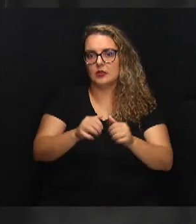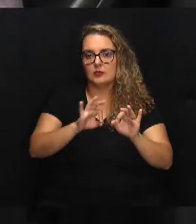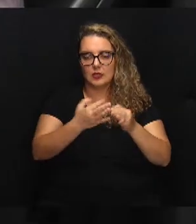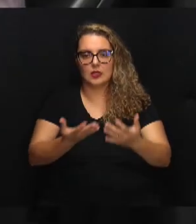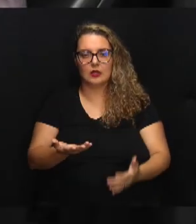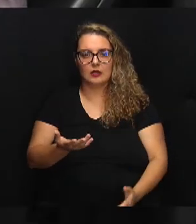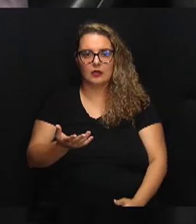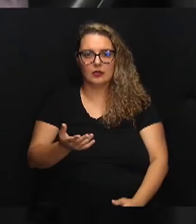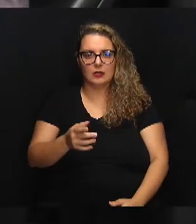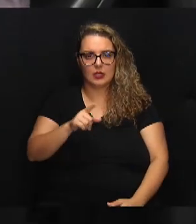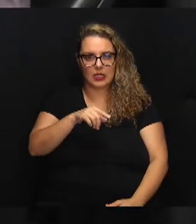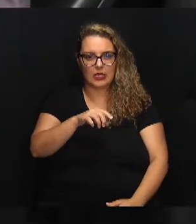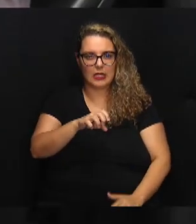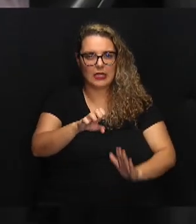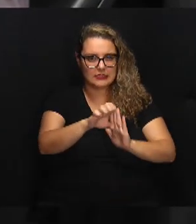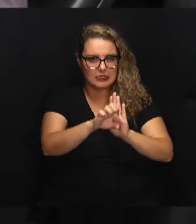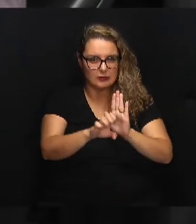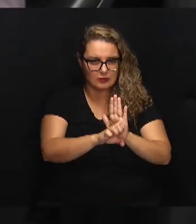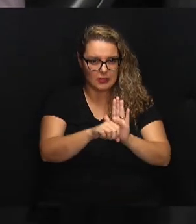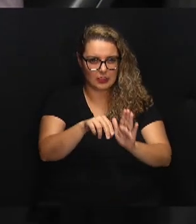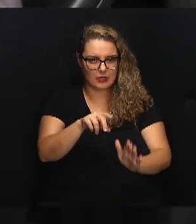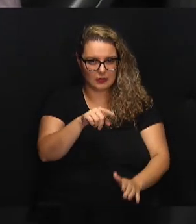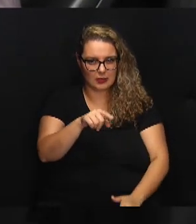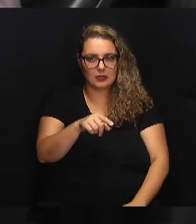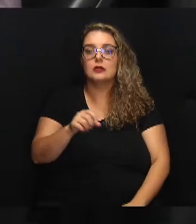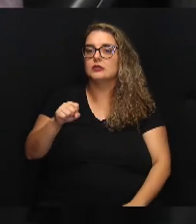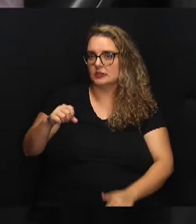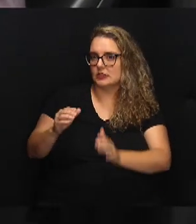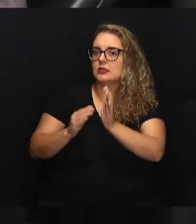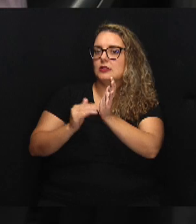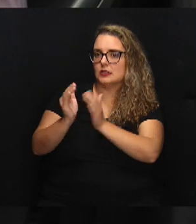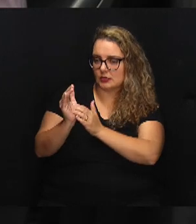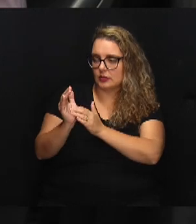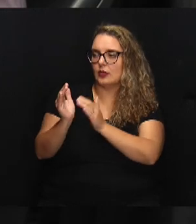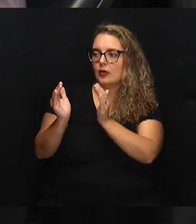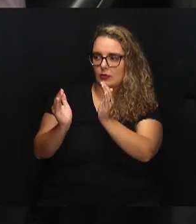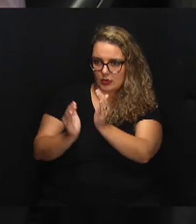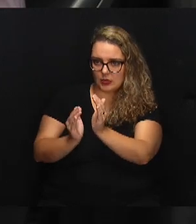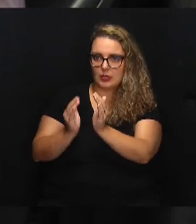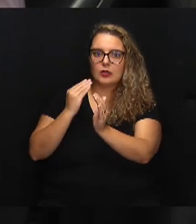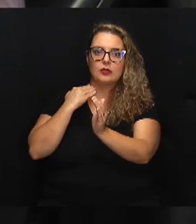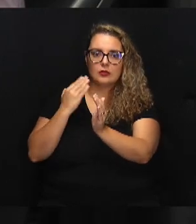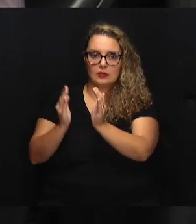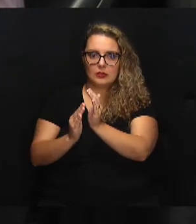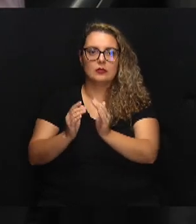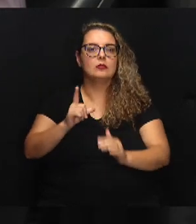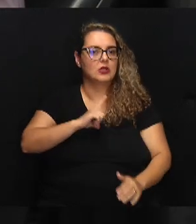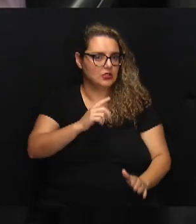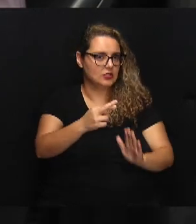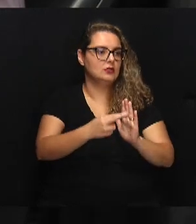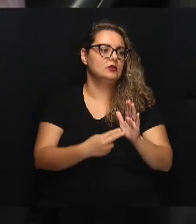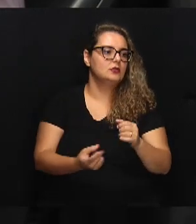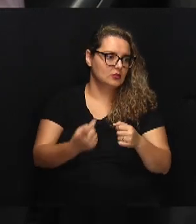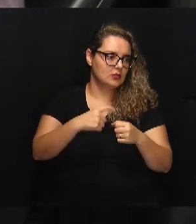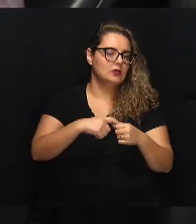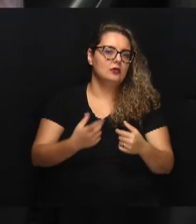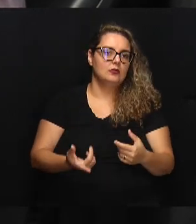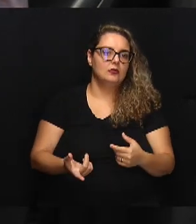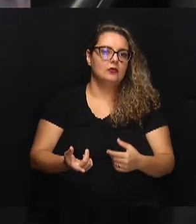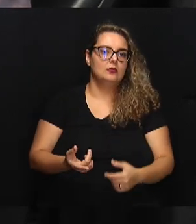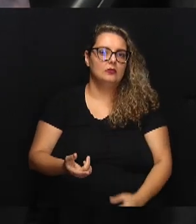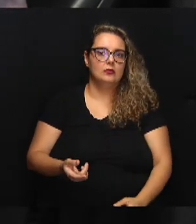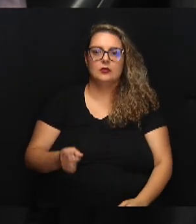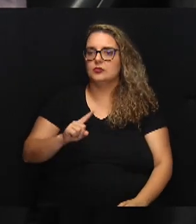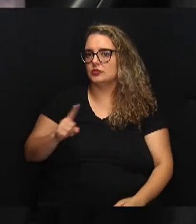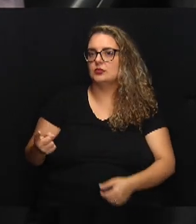chamava estatutário, é isso ou não? Sim, concursado, concursado, né? Sim. Mas tinha essa regra de não voltar para... De não